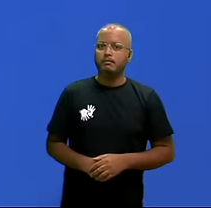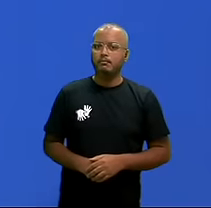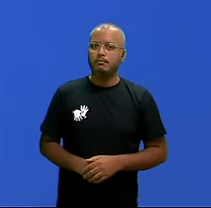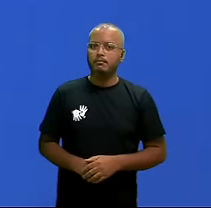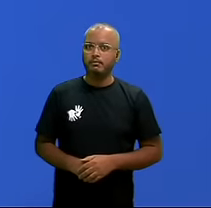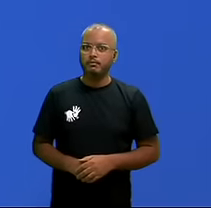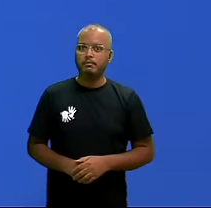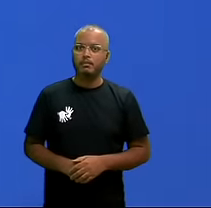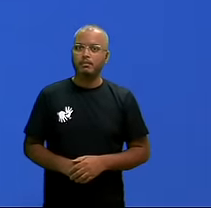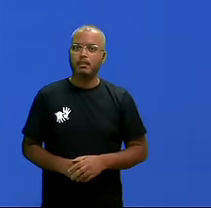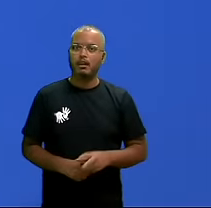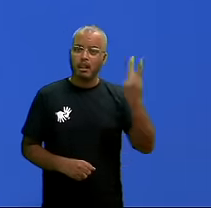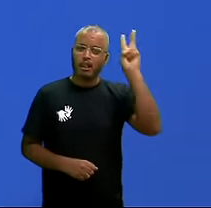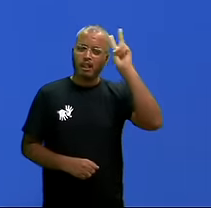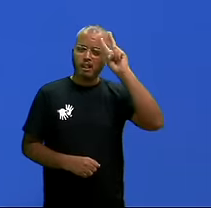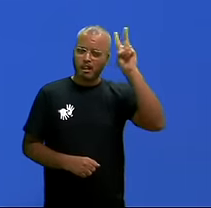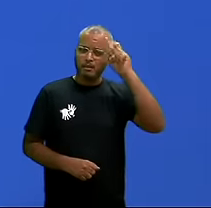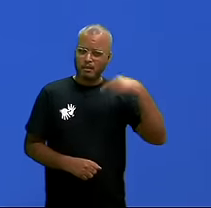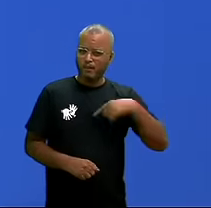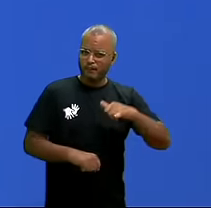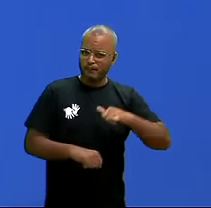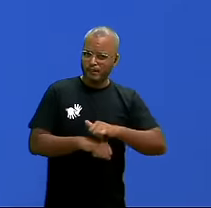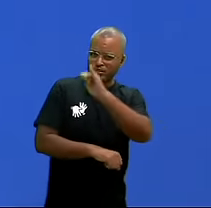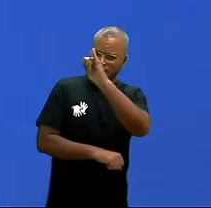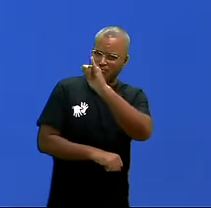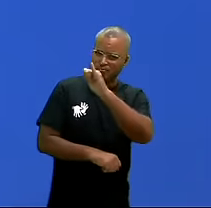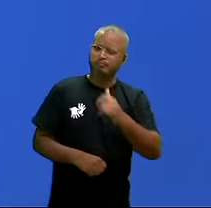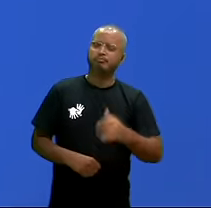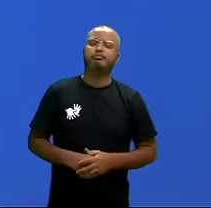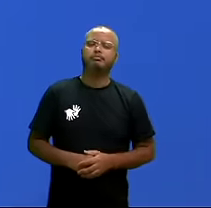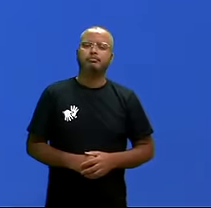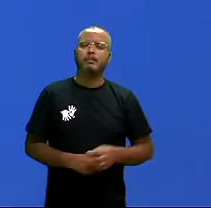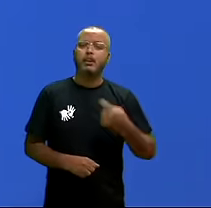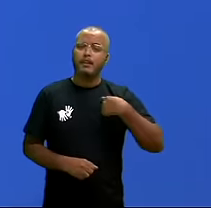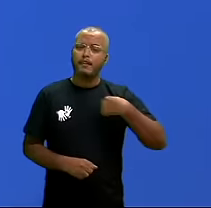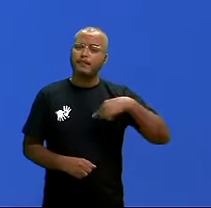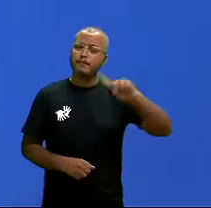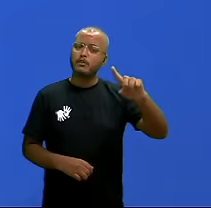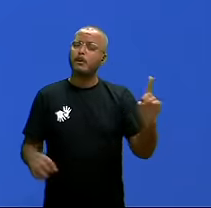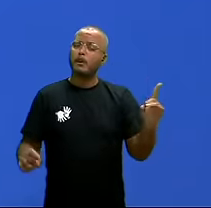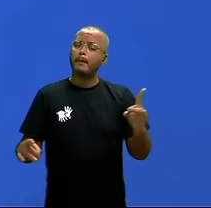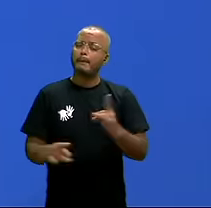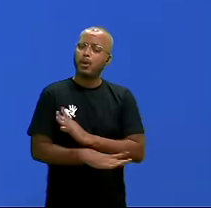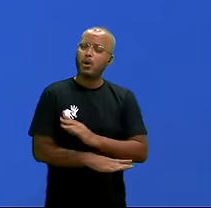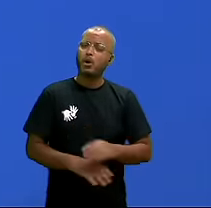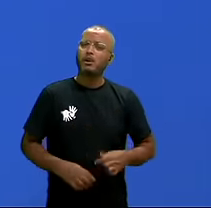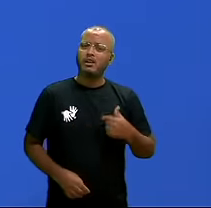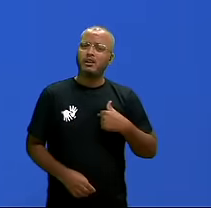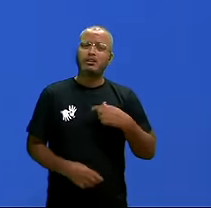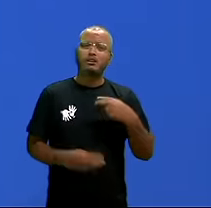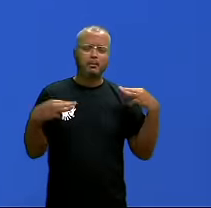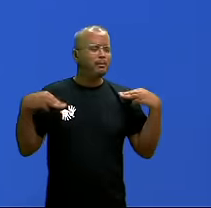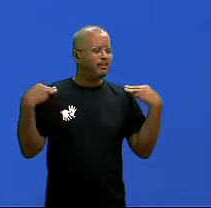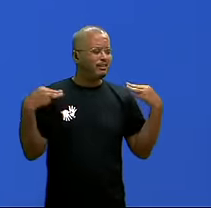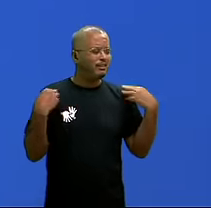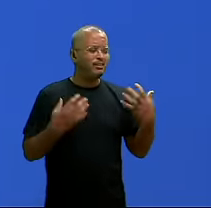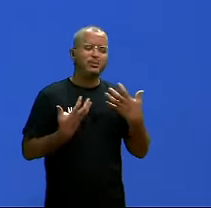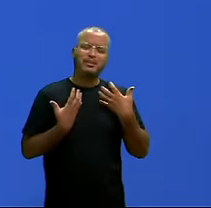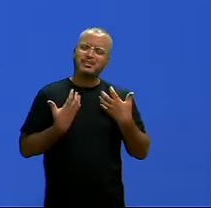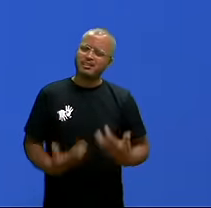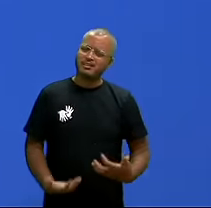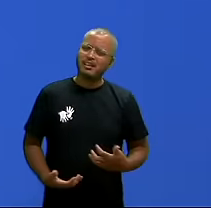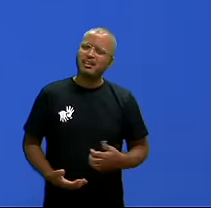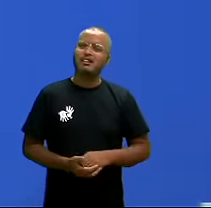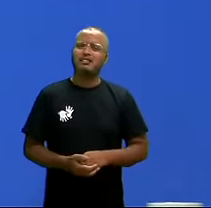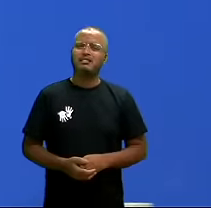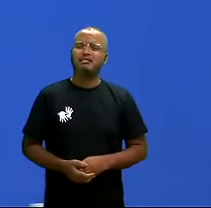Lembra quando eu fui na Guatemala? Eu já estava pronto, já. Falei com Mariana, estou cansado. Tinha acontecido algumas coisas pessoais. Eu falei,